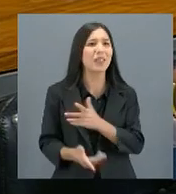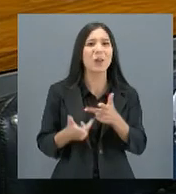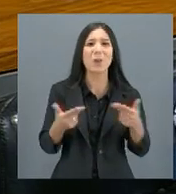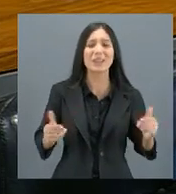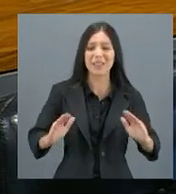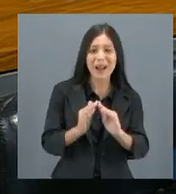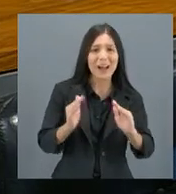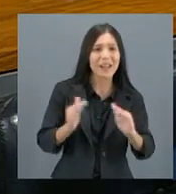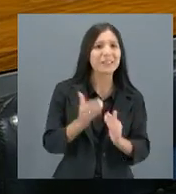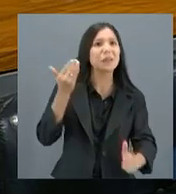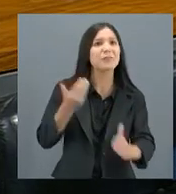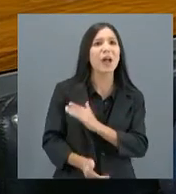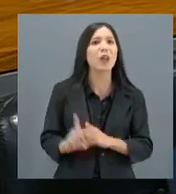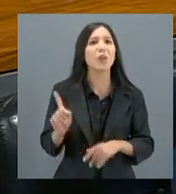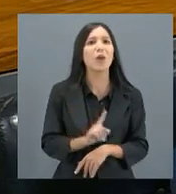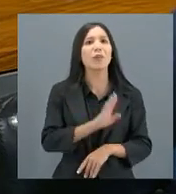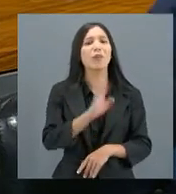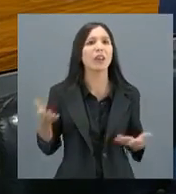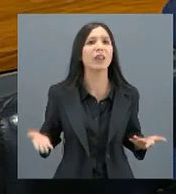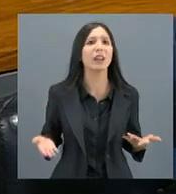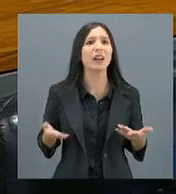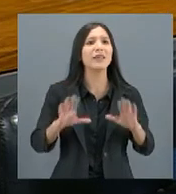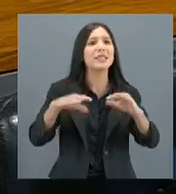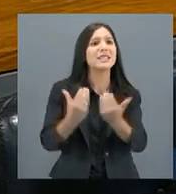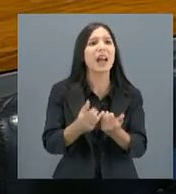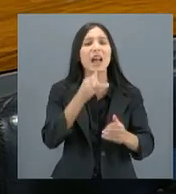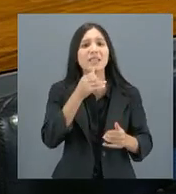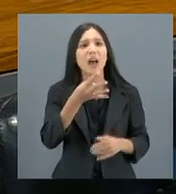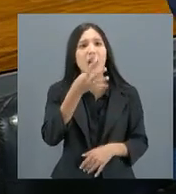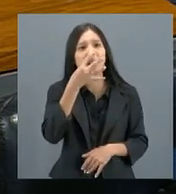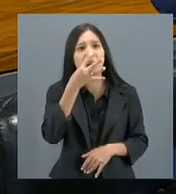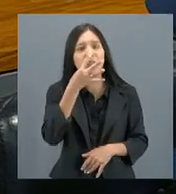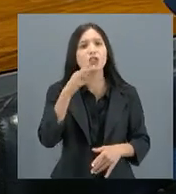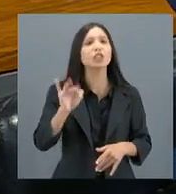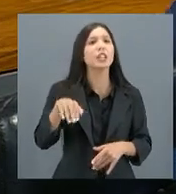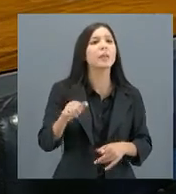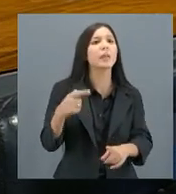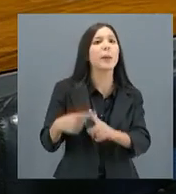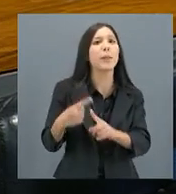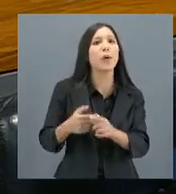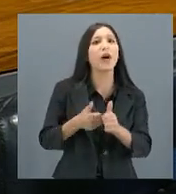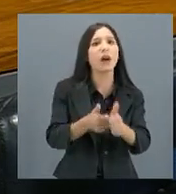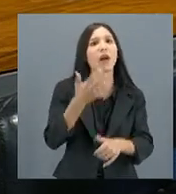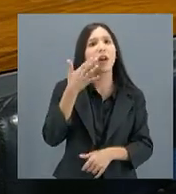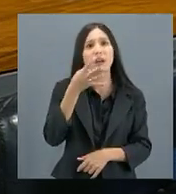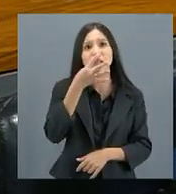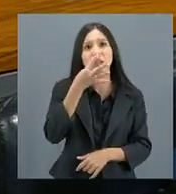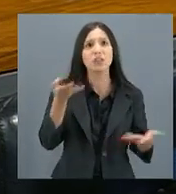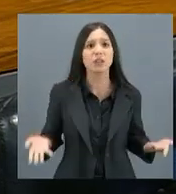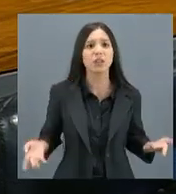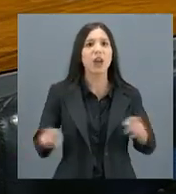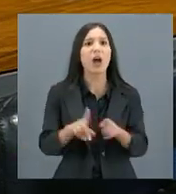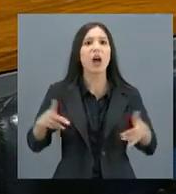casa perder tudo, não vão mais a estádio. Vão deixar de acompanhar o time, porque vai colocar ali